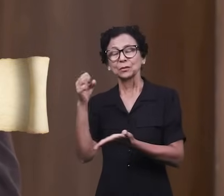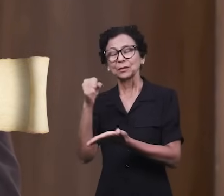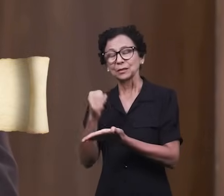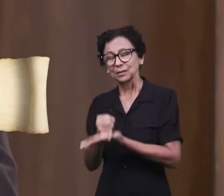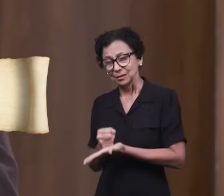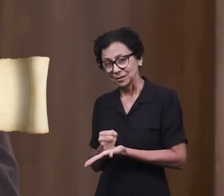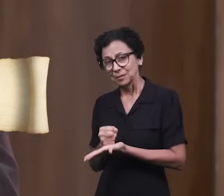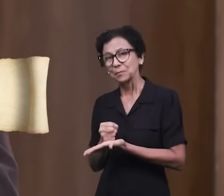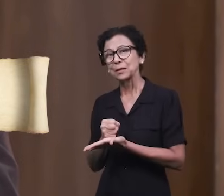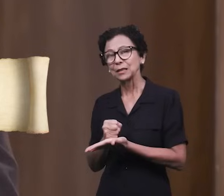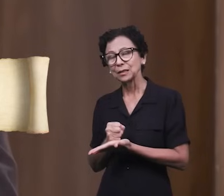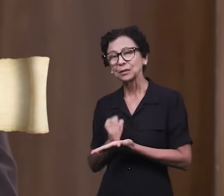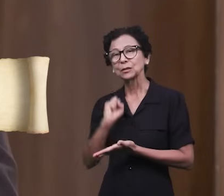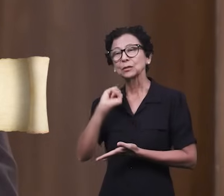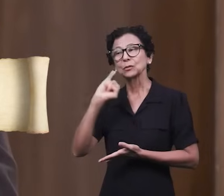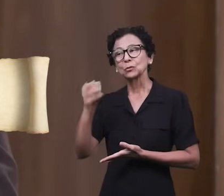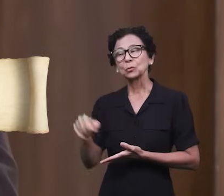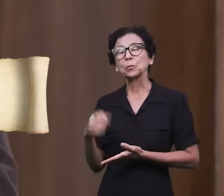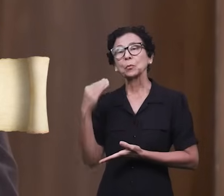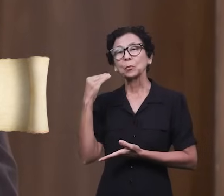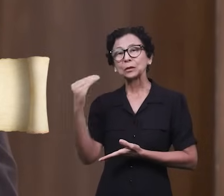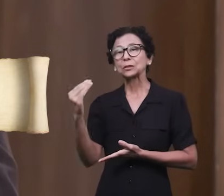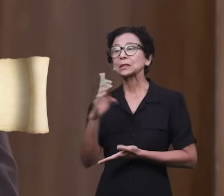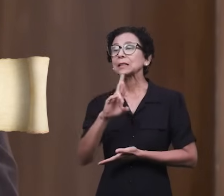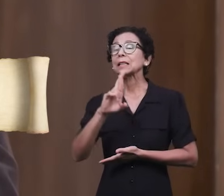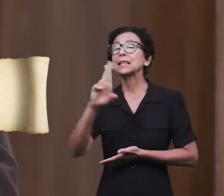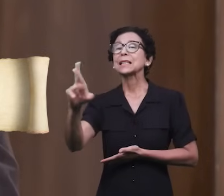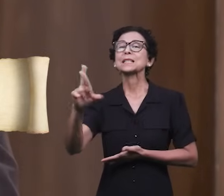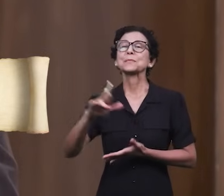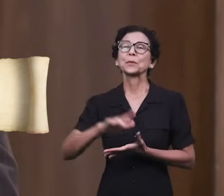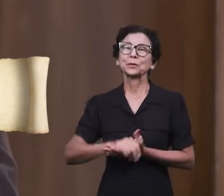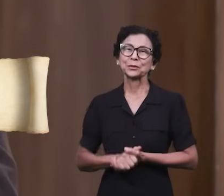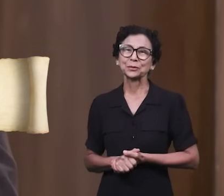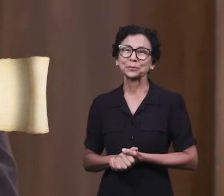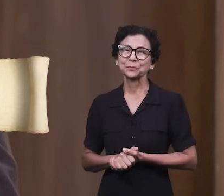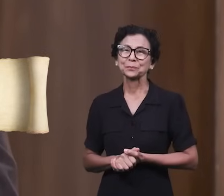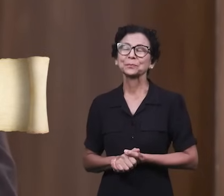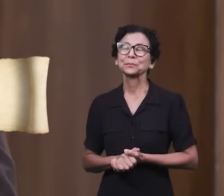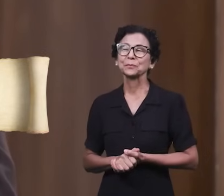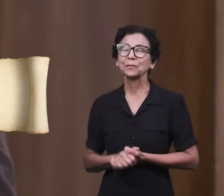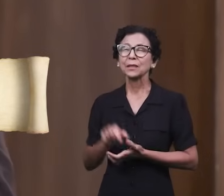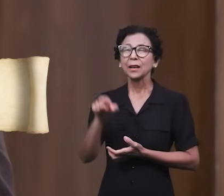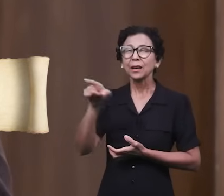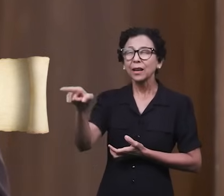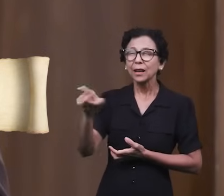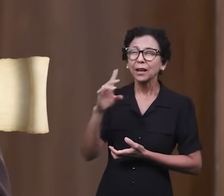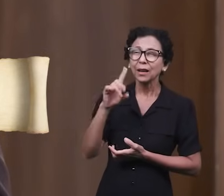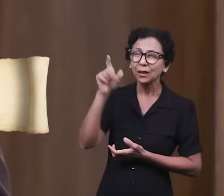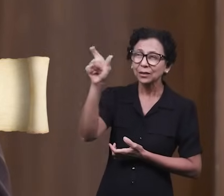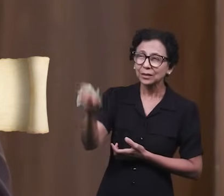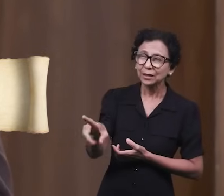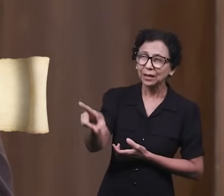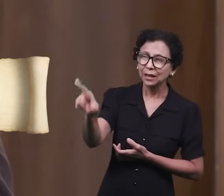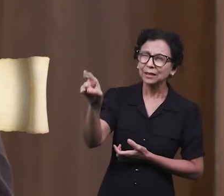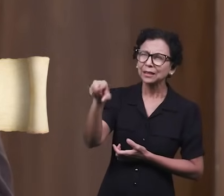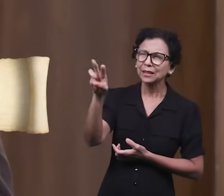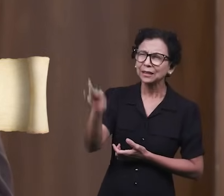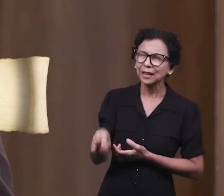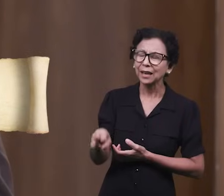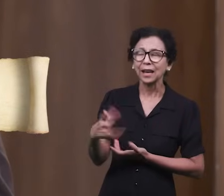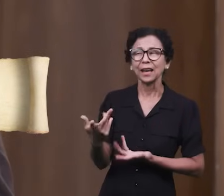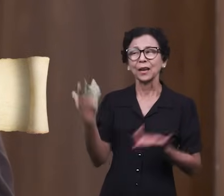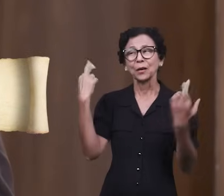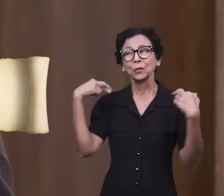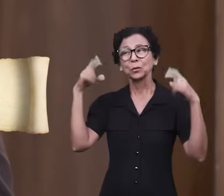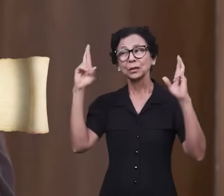Senhor Jesus Cristo. Então, Abraão, na tipologia do pai. E quando nós falamos em tipologia, nós não